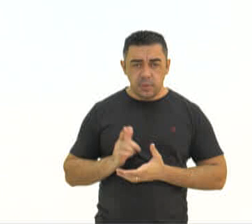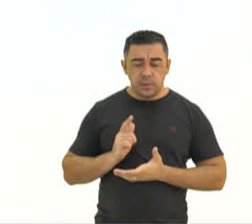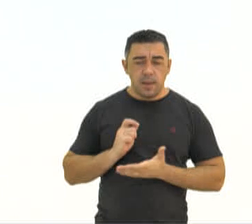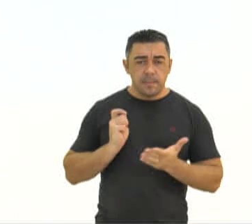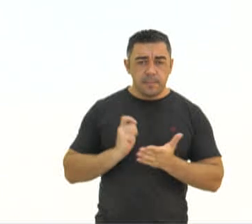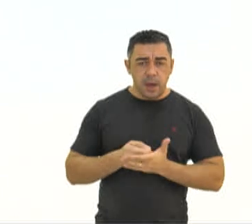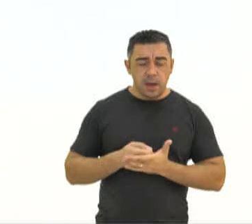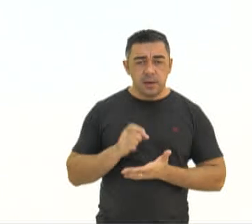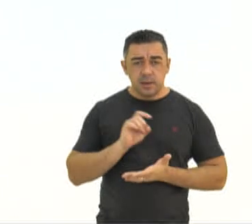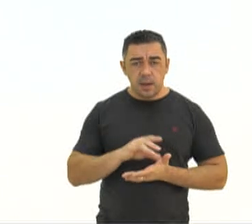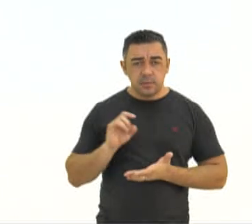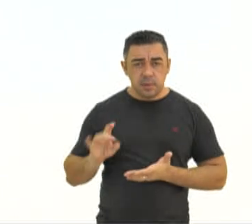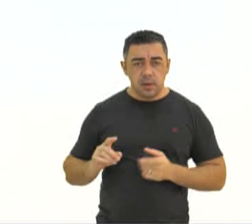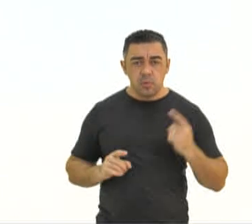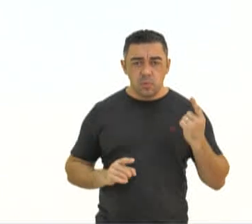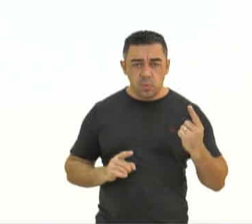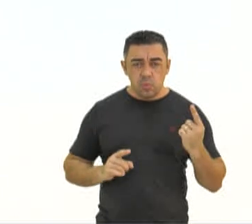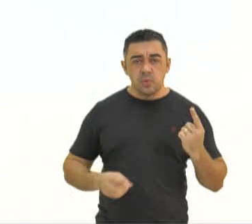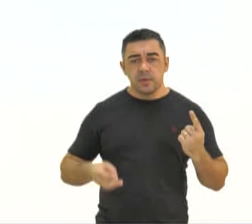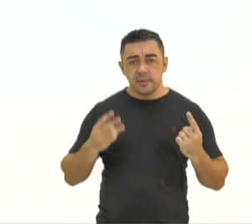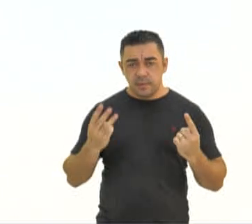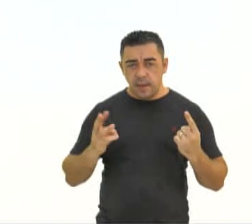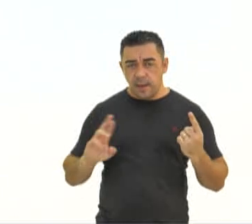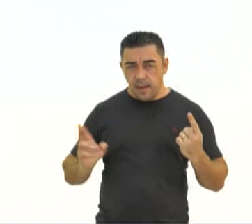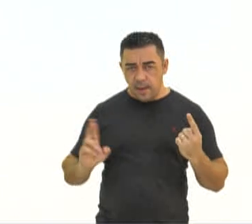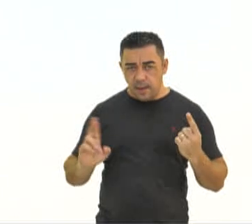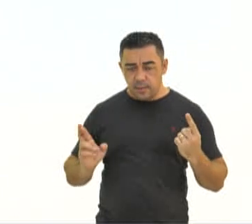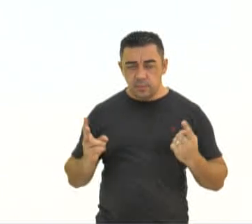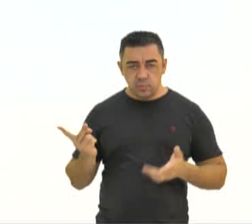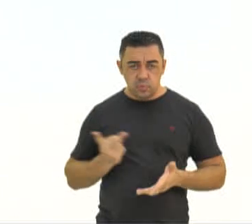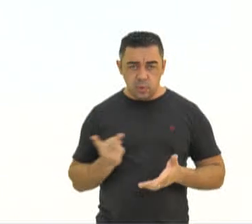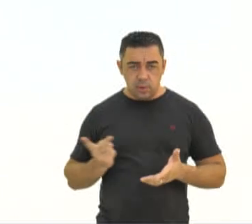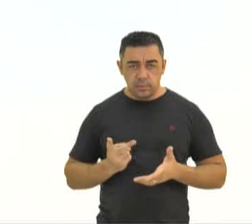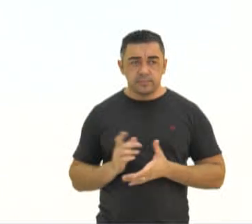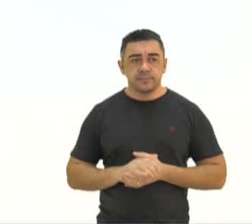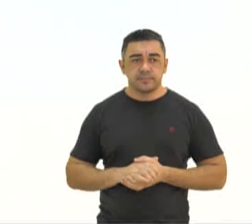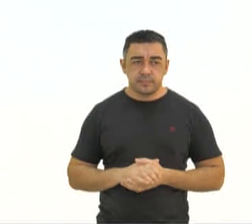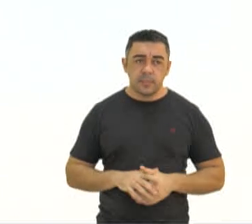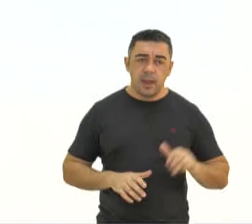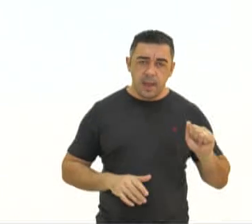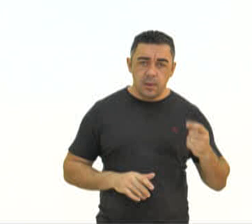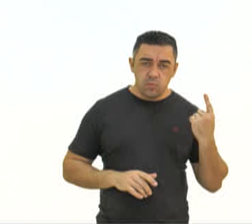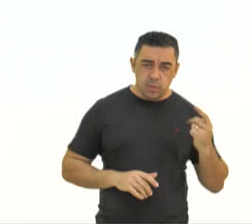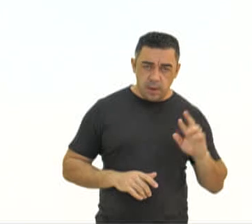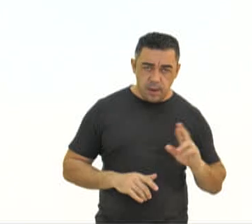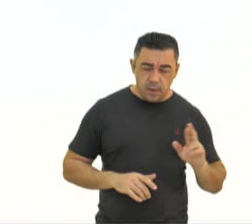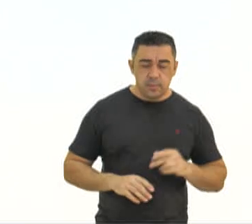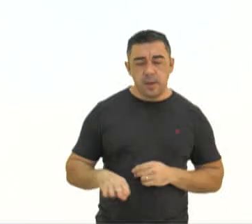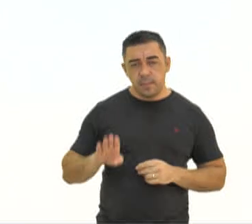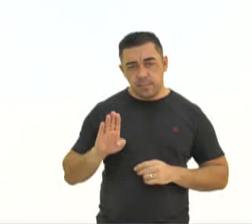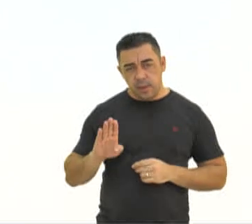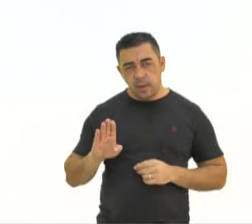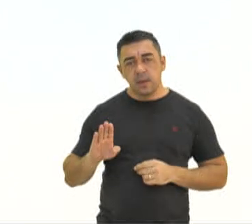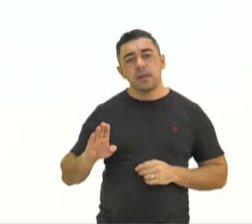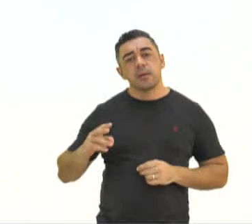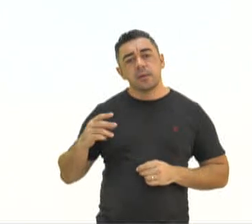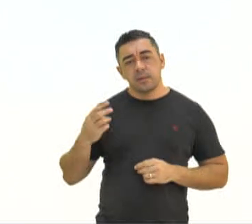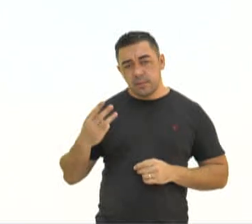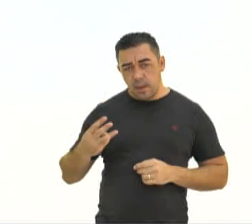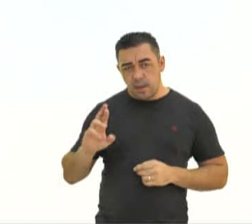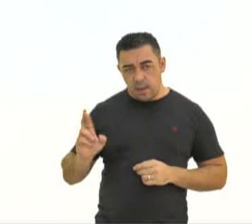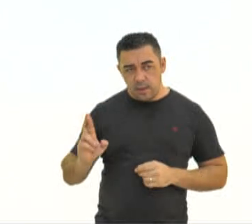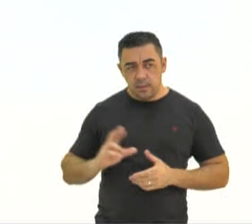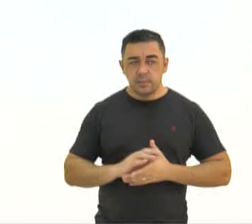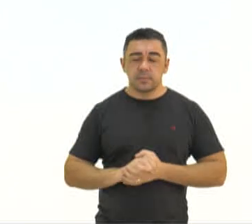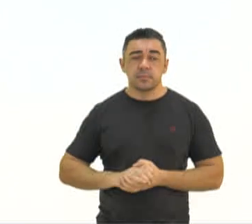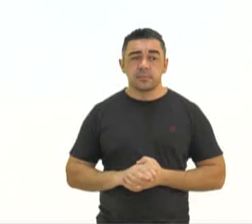preços unitários de R$ 1 e R$ 3,00 respectivamente. Então, a caneta A custa R$ 1,00 e a caneta B custa R$